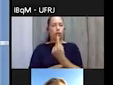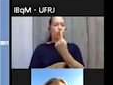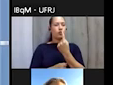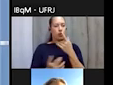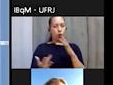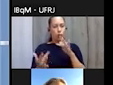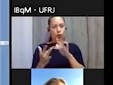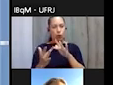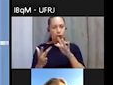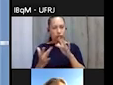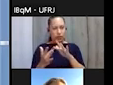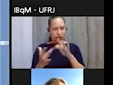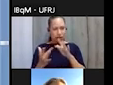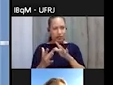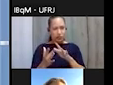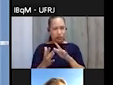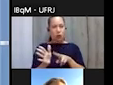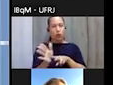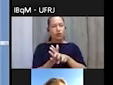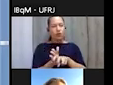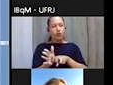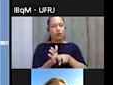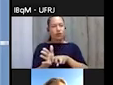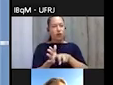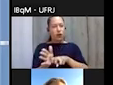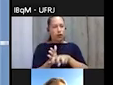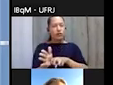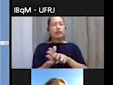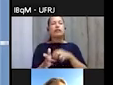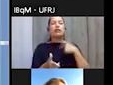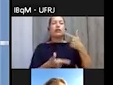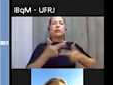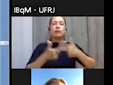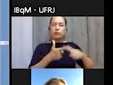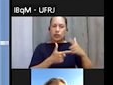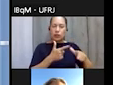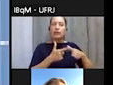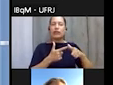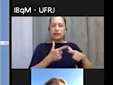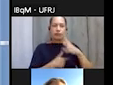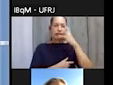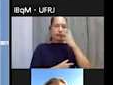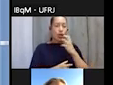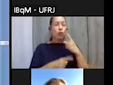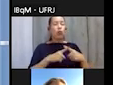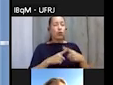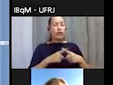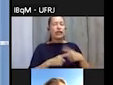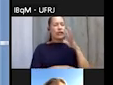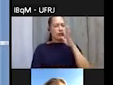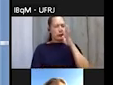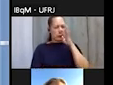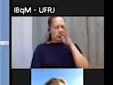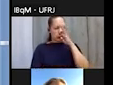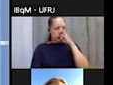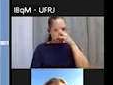os fósseis. E aí nós temos tido um problema bastante sério, porque há a insistência de se